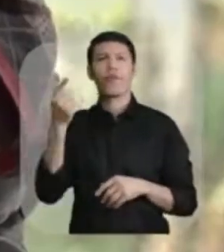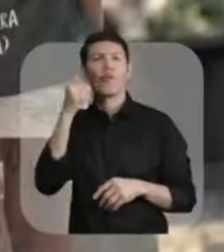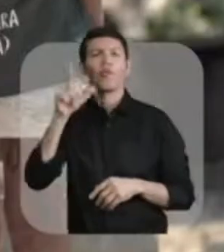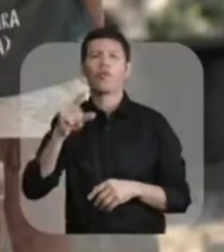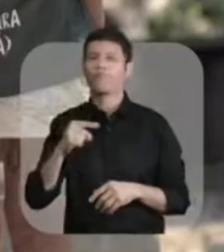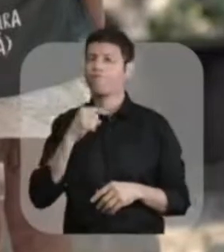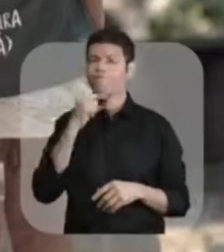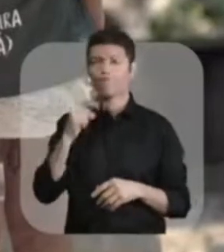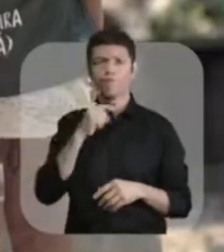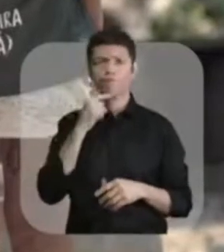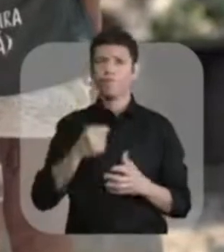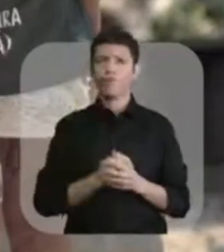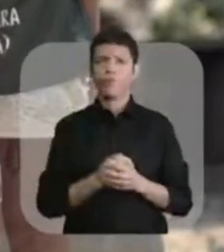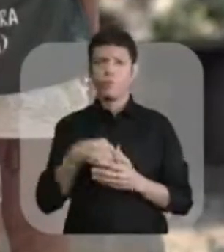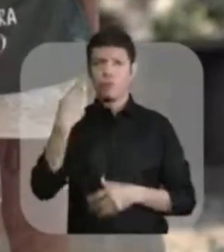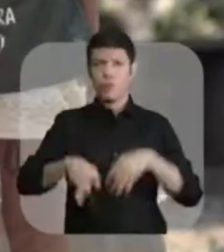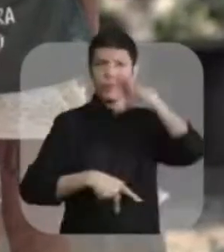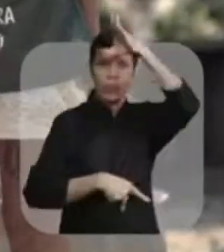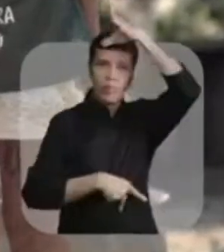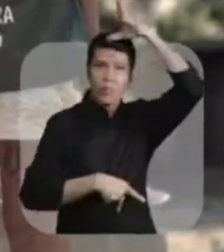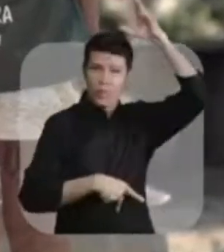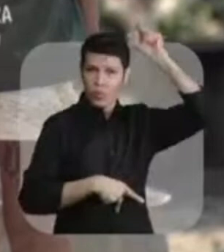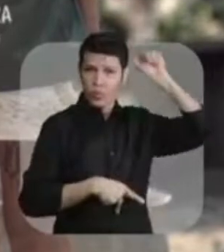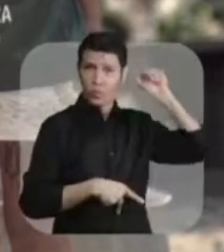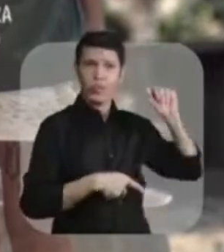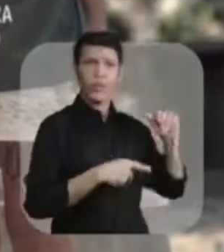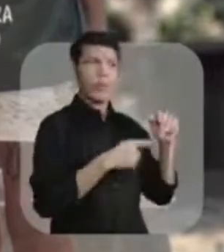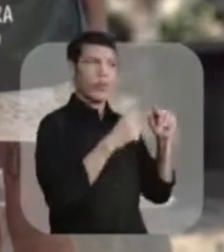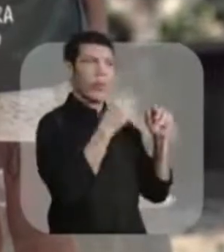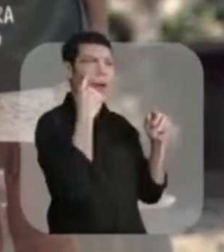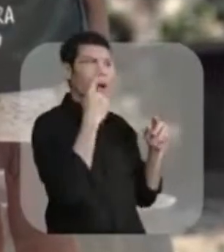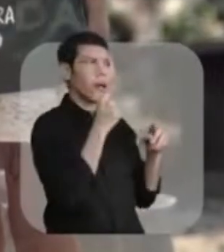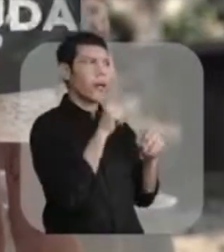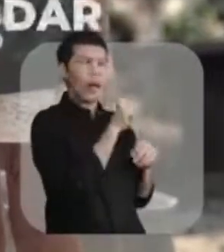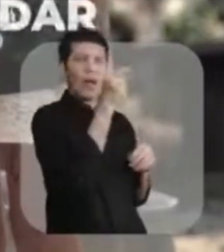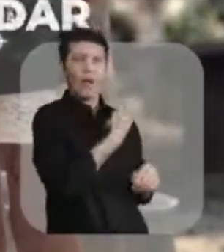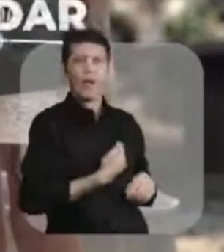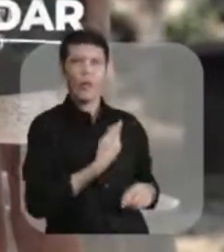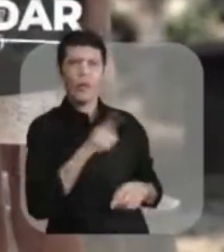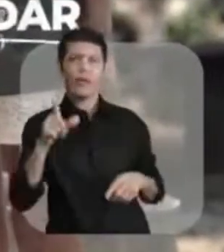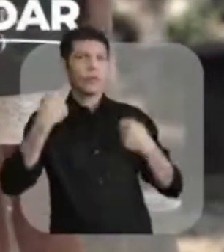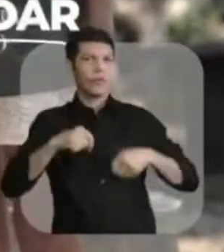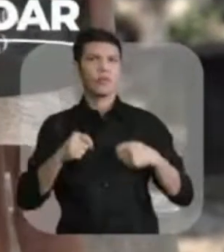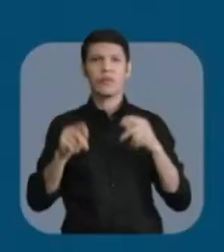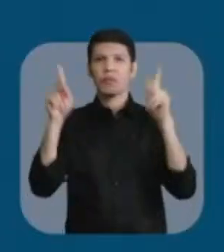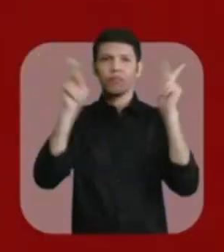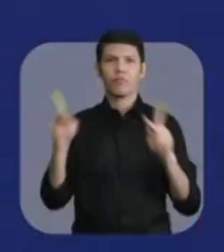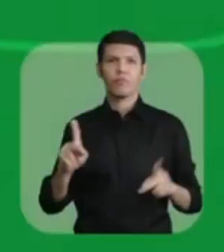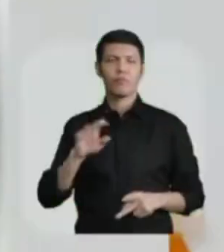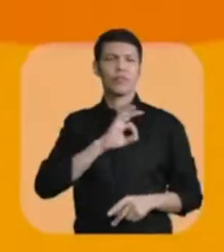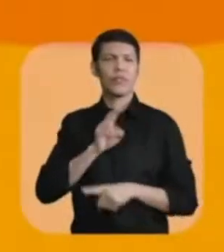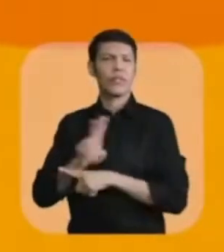realizar esse sonho. Amazonas, para ter segurança e paz, tem que mudar.